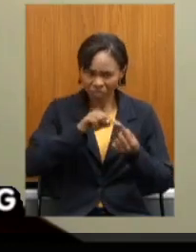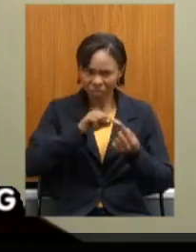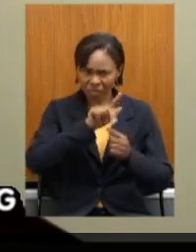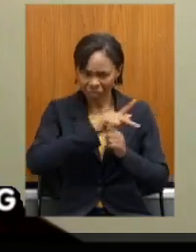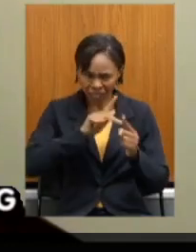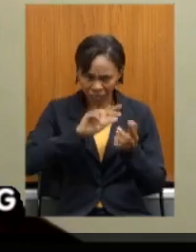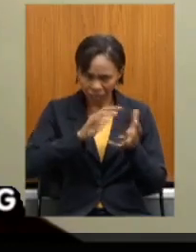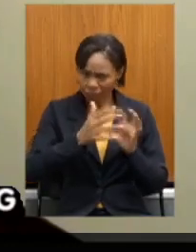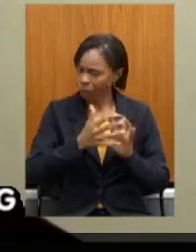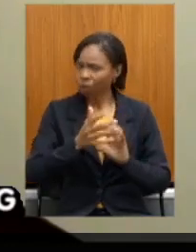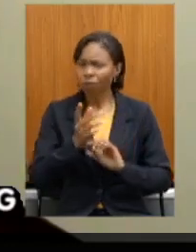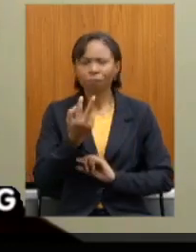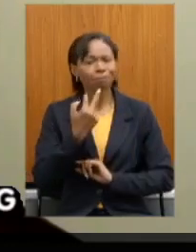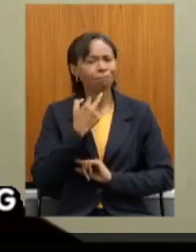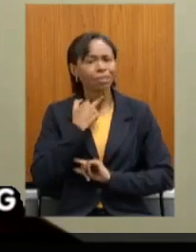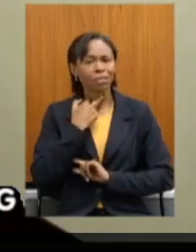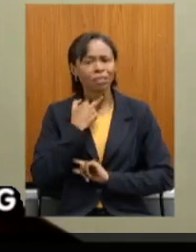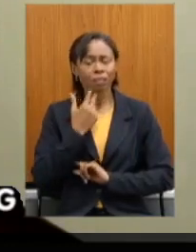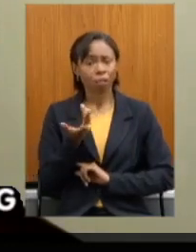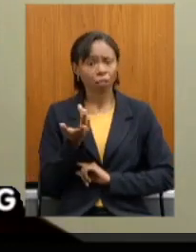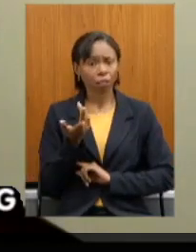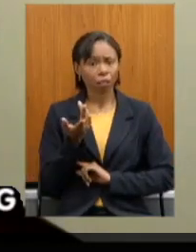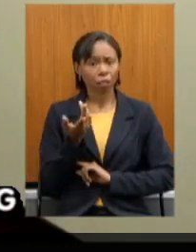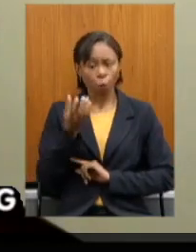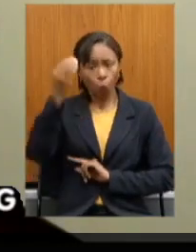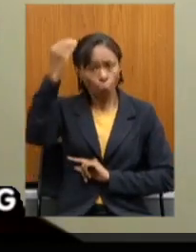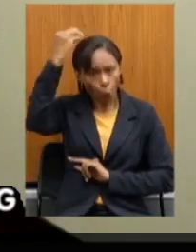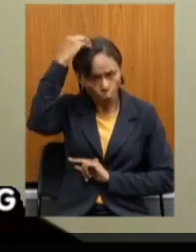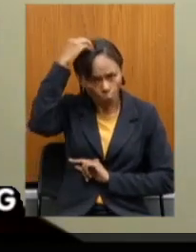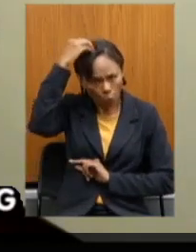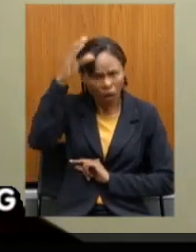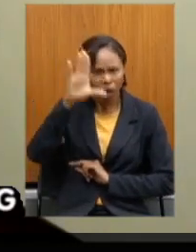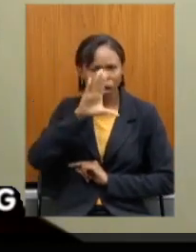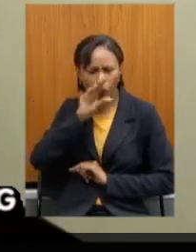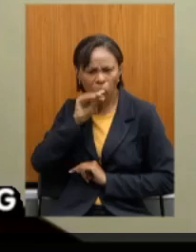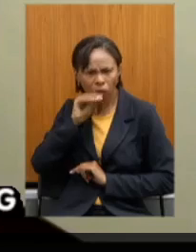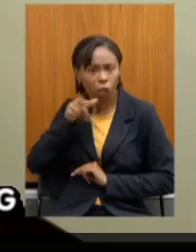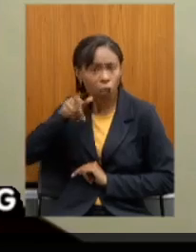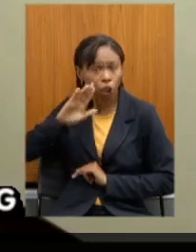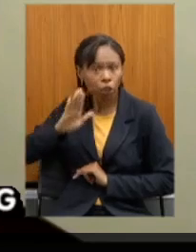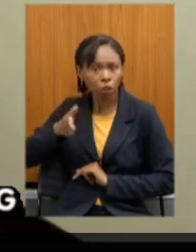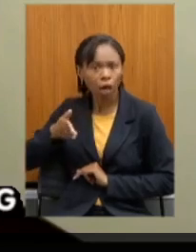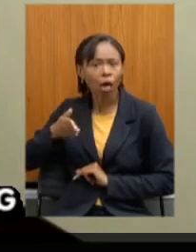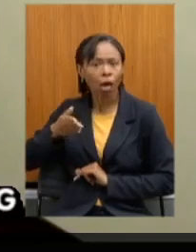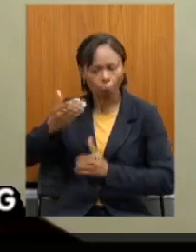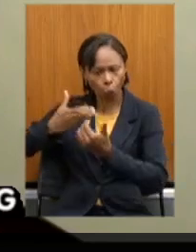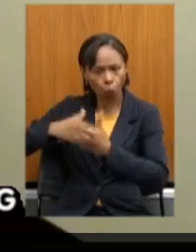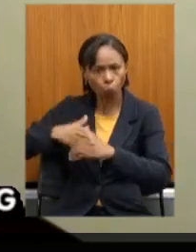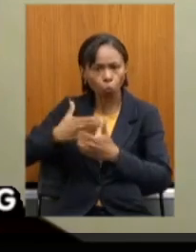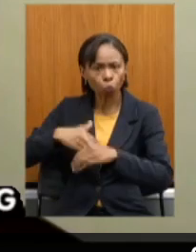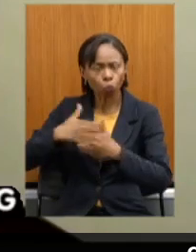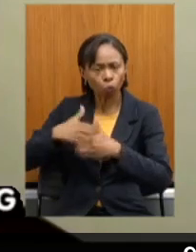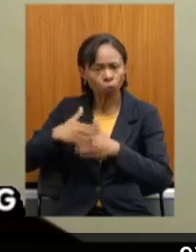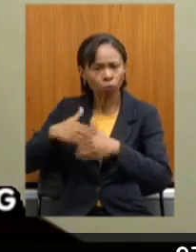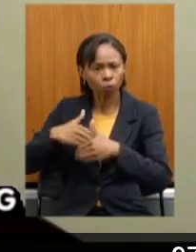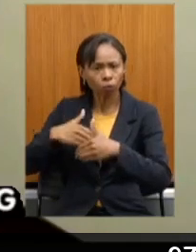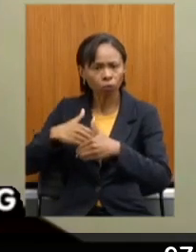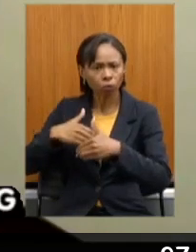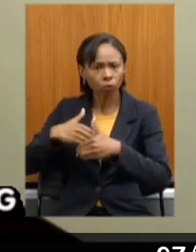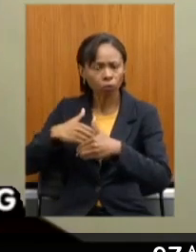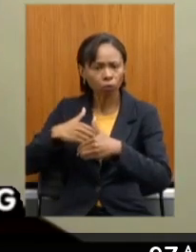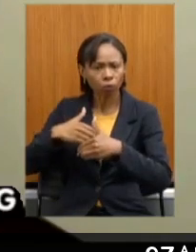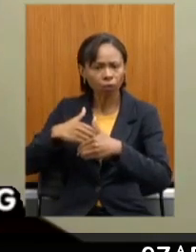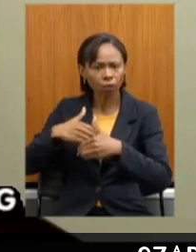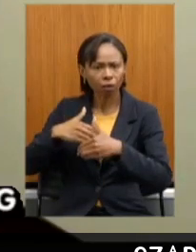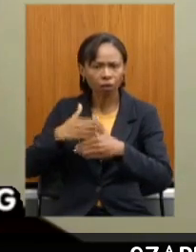o servidor que passou no concurso público pela falta de capacidade